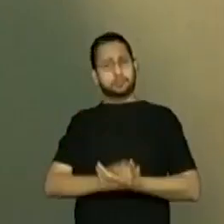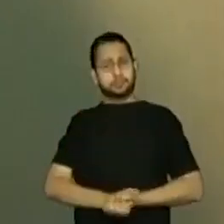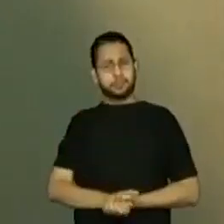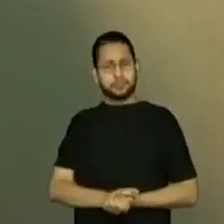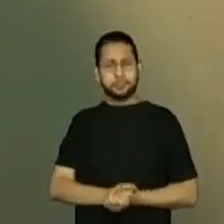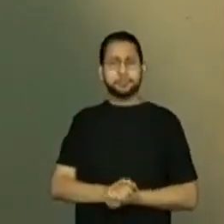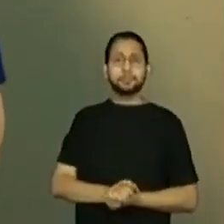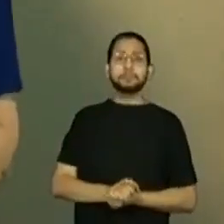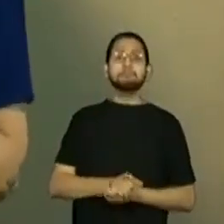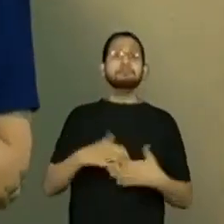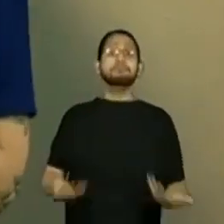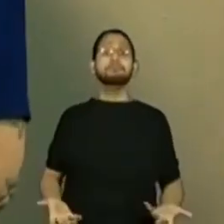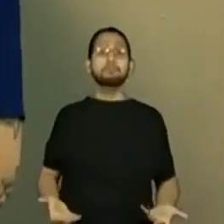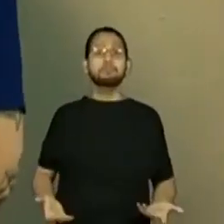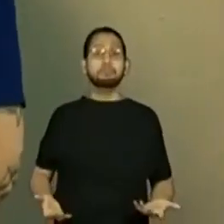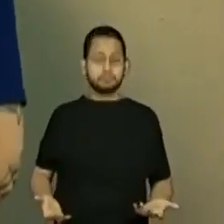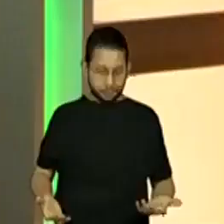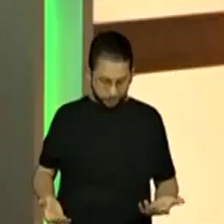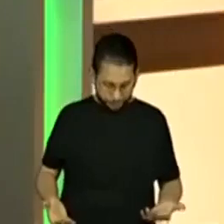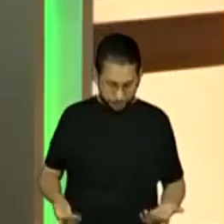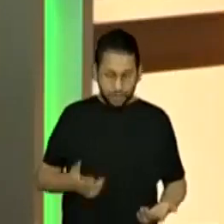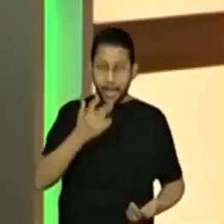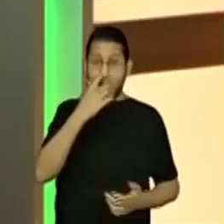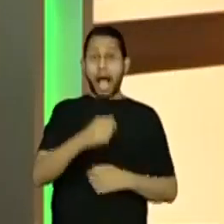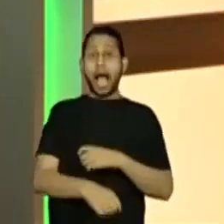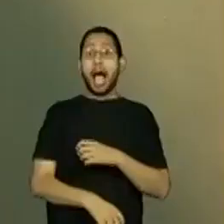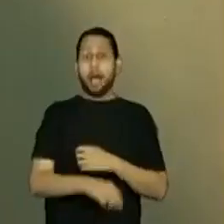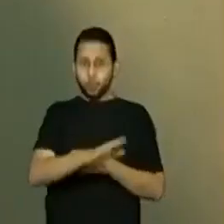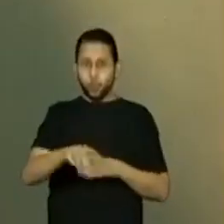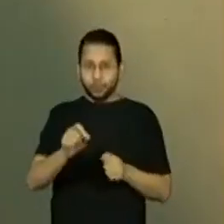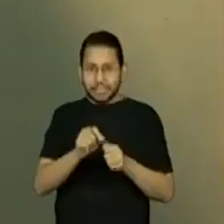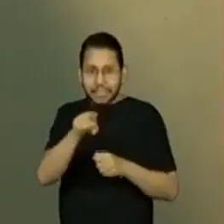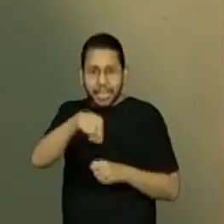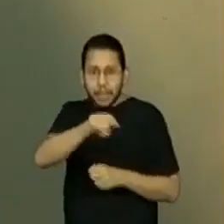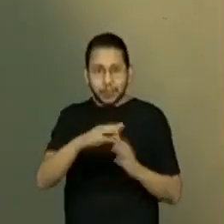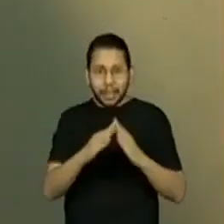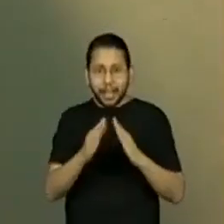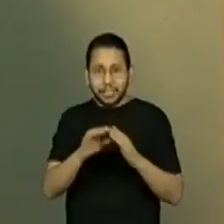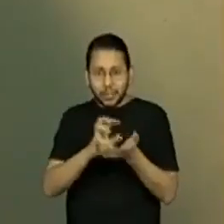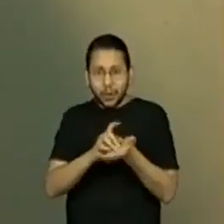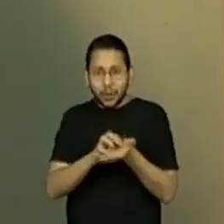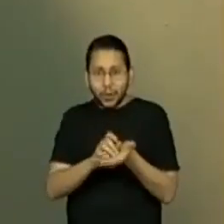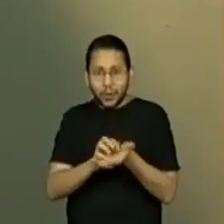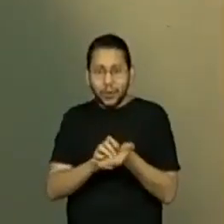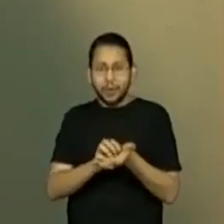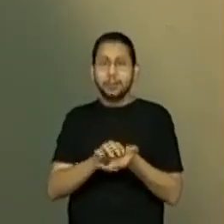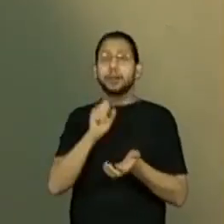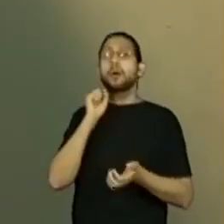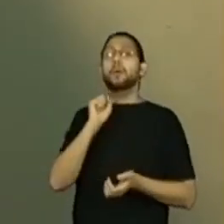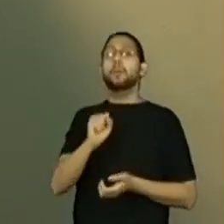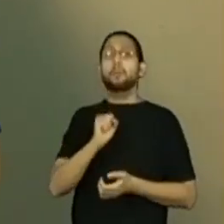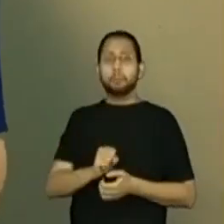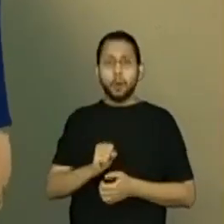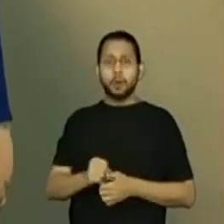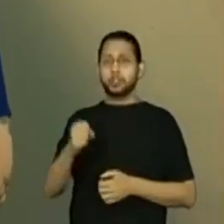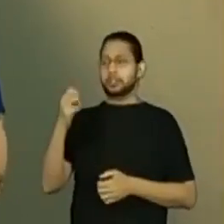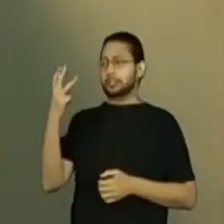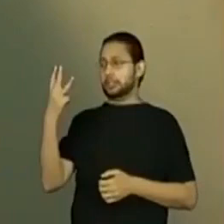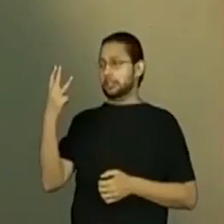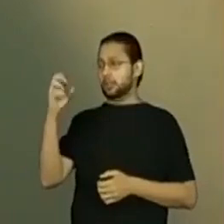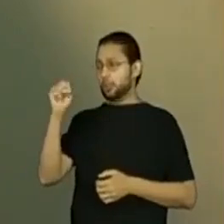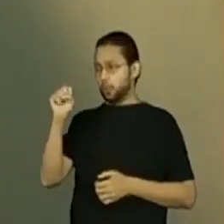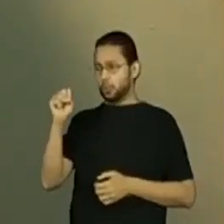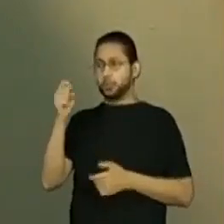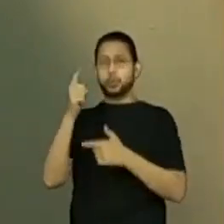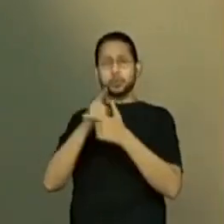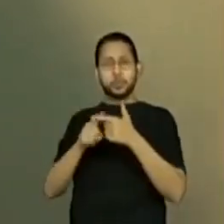Bom, e aí? Eles estão fazendo a conta, Pro. Vocês podem pegar 38 metros e